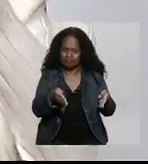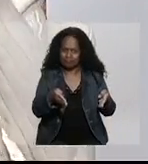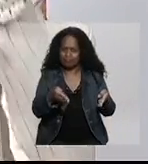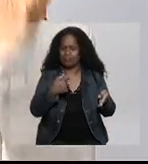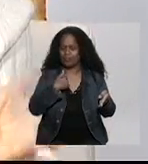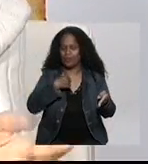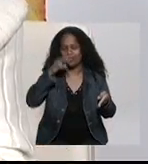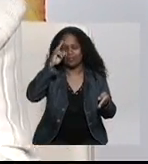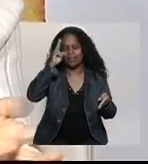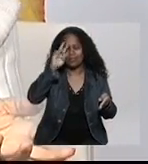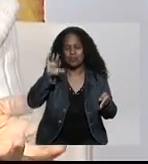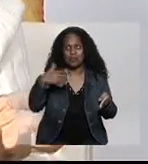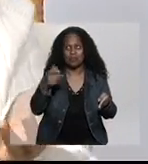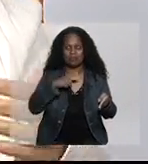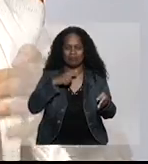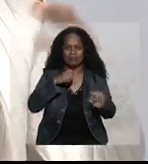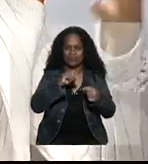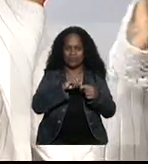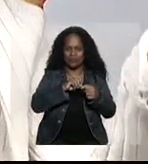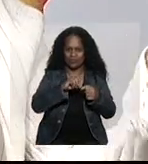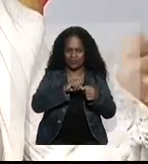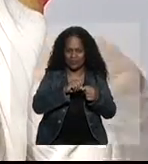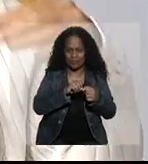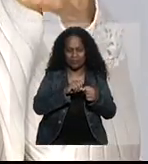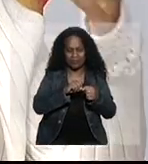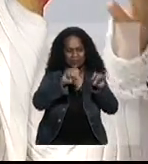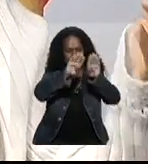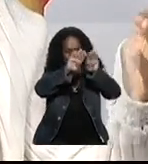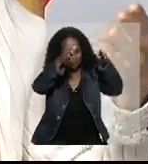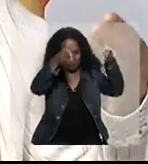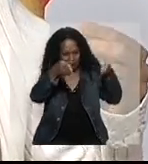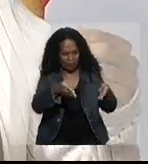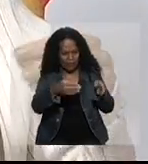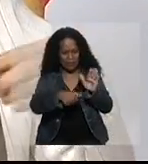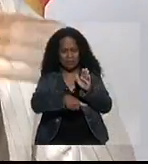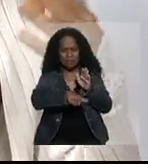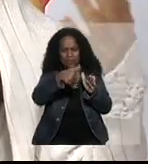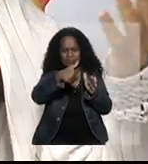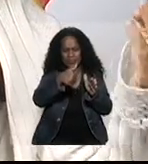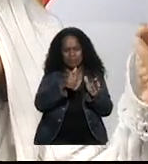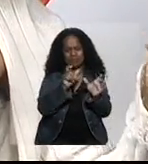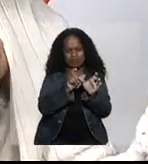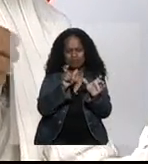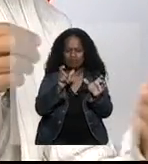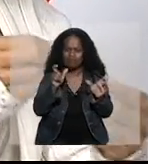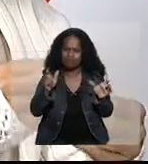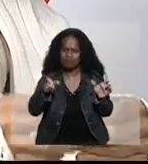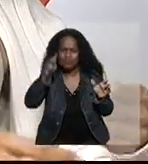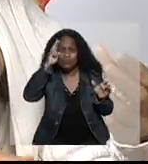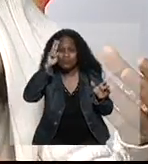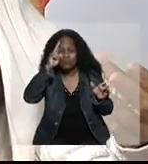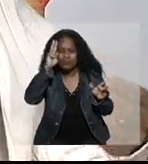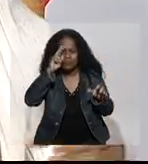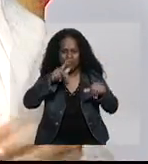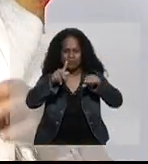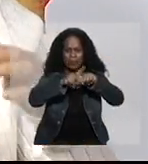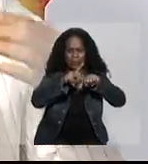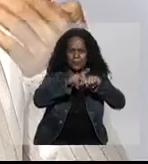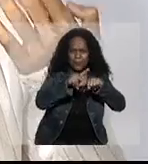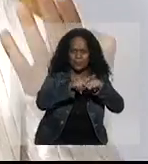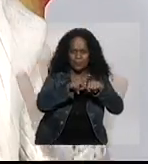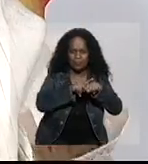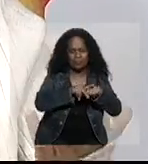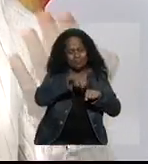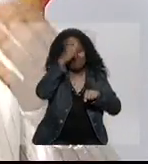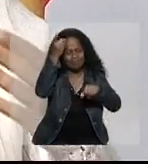lembro, quando eu faço isso, eu lembro muito do Esopo, que foi quem criou as primeiras fábulas, os primeiros provérbios, né? E